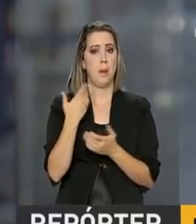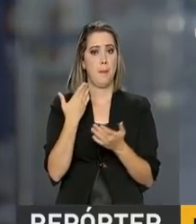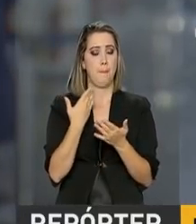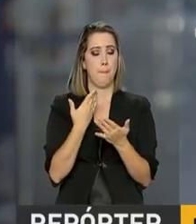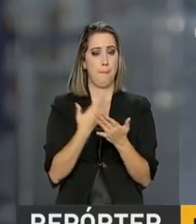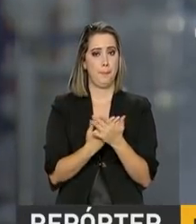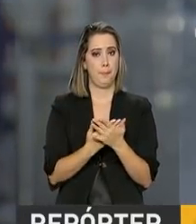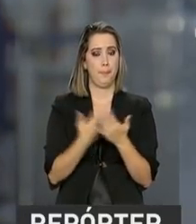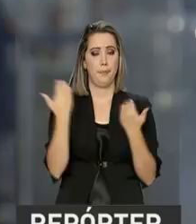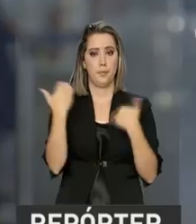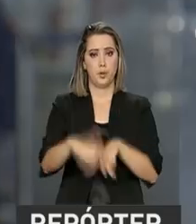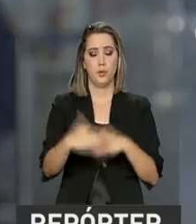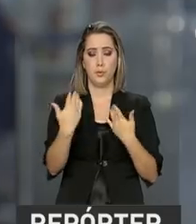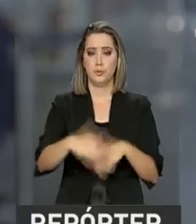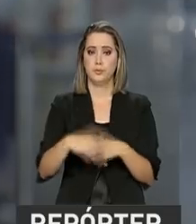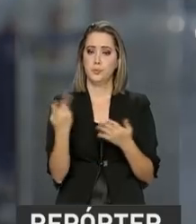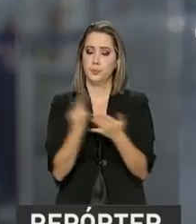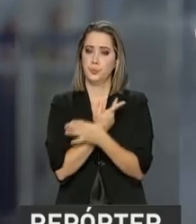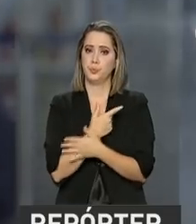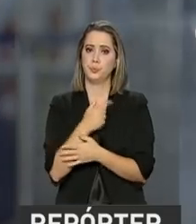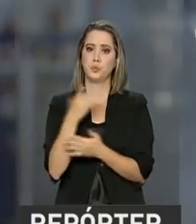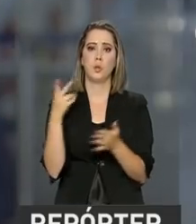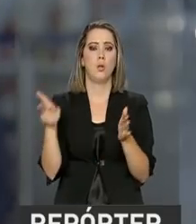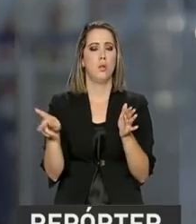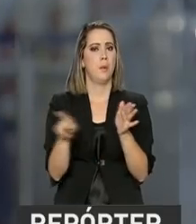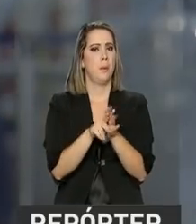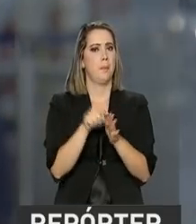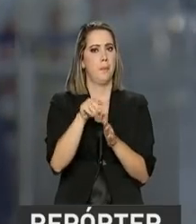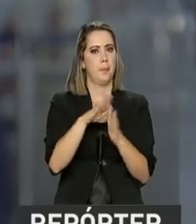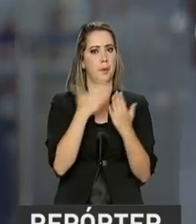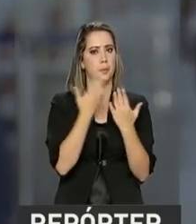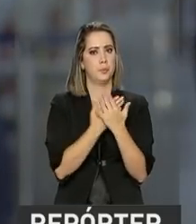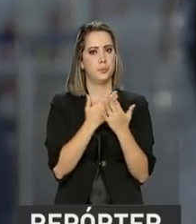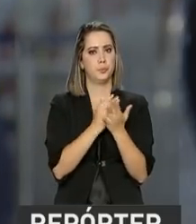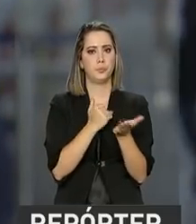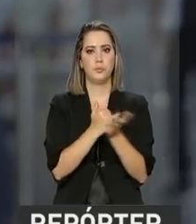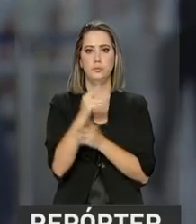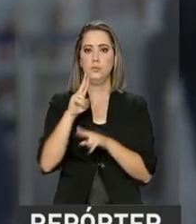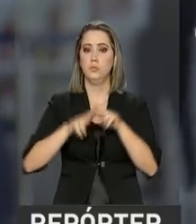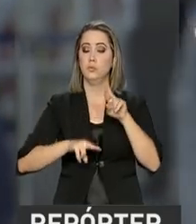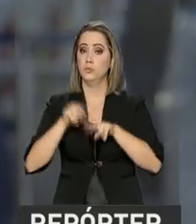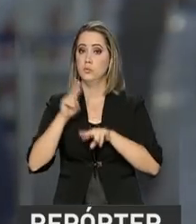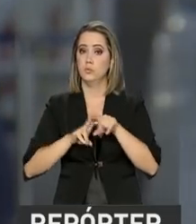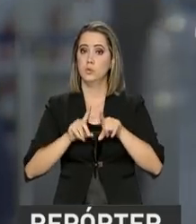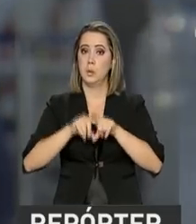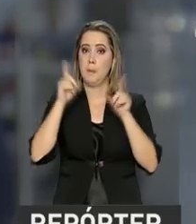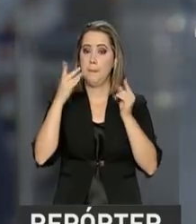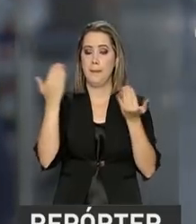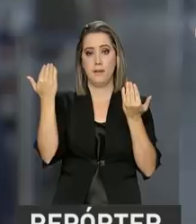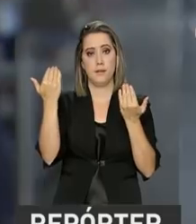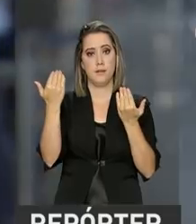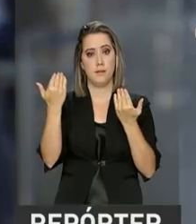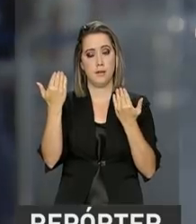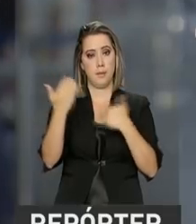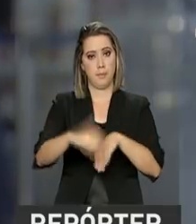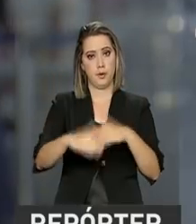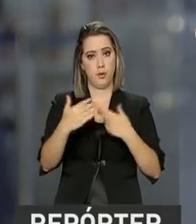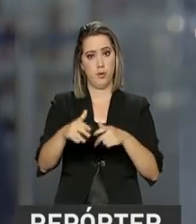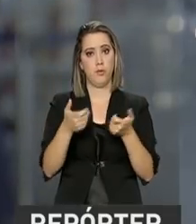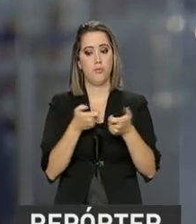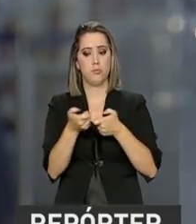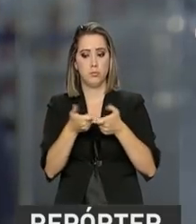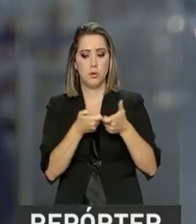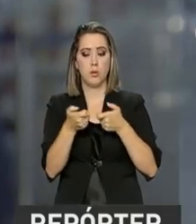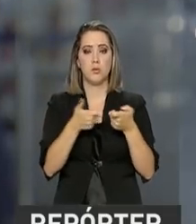teórica, as provas vão ser aplicadas na própria escola do aluno no começo de junho. Já na modalidade prática, as